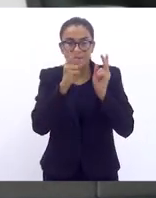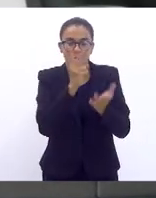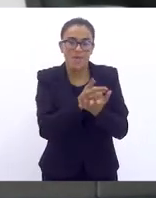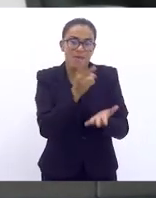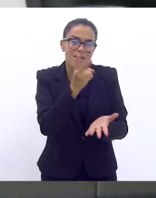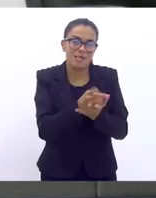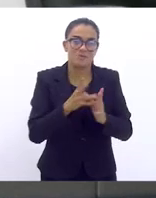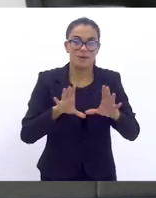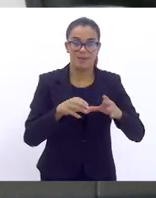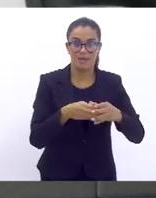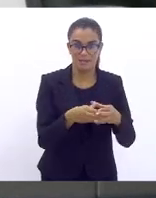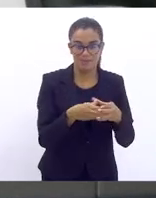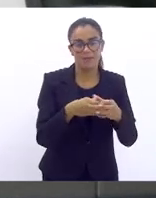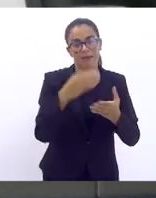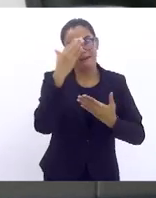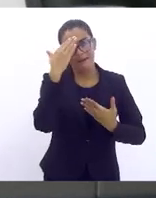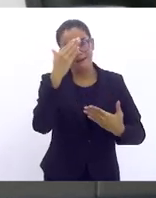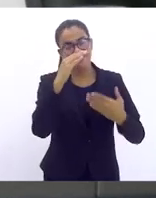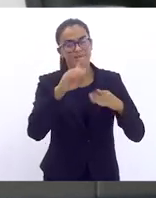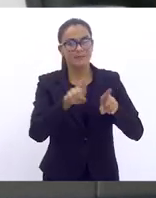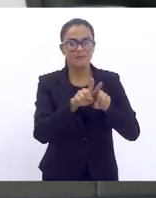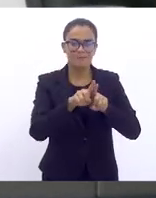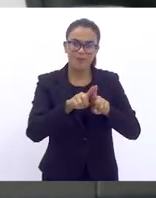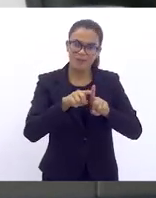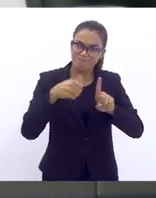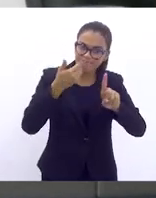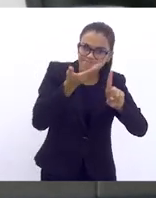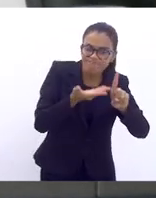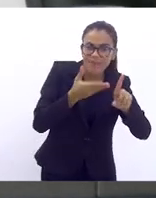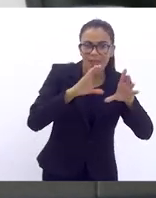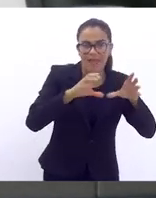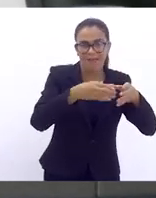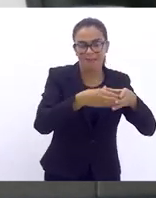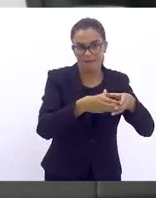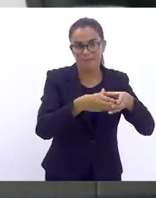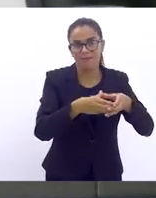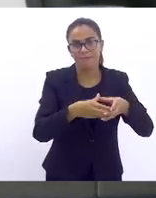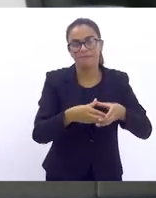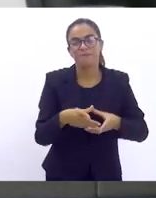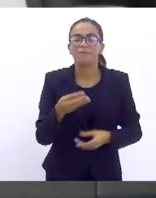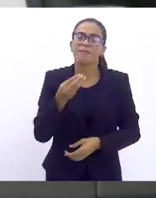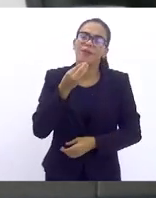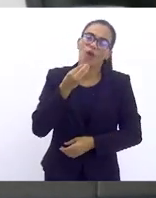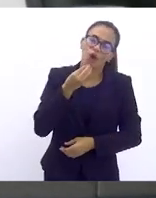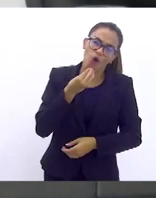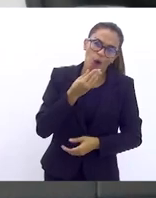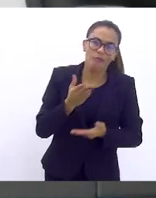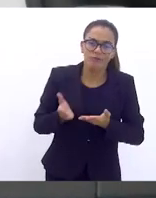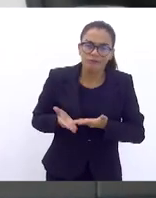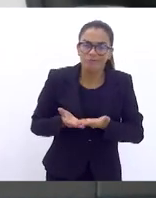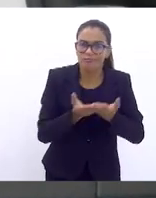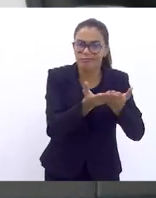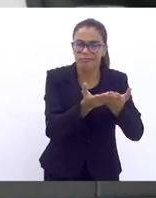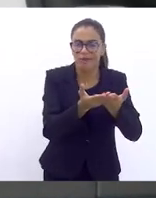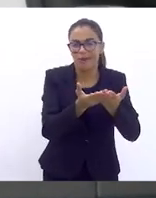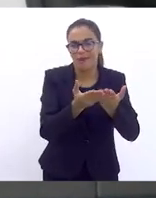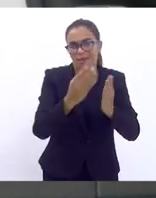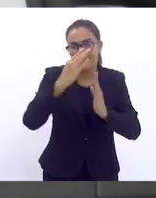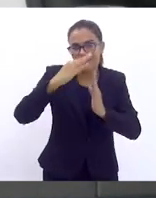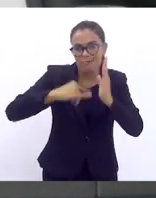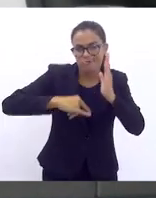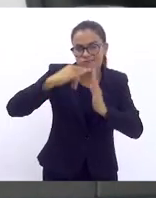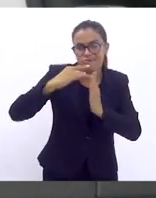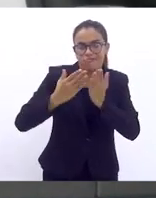fortalecer e agradecer porque é obviamente que a gente faz os encaminhamentos como eu falei aqui a gente já tinha